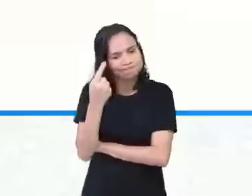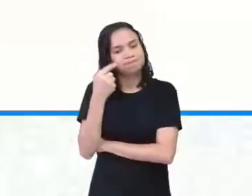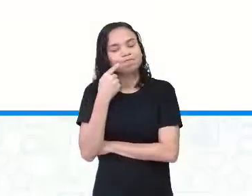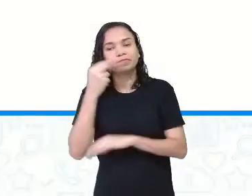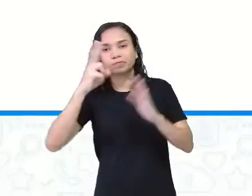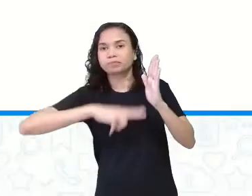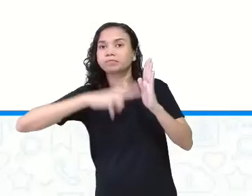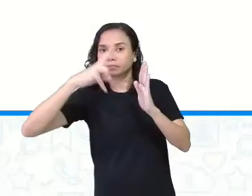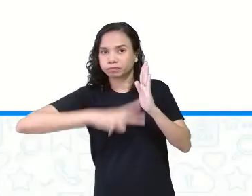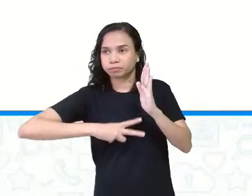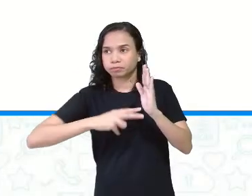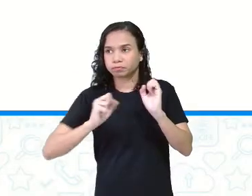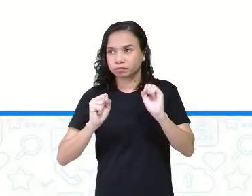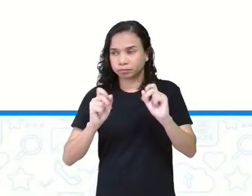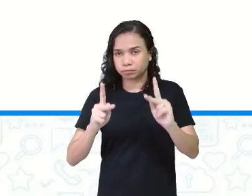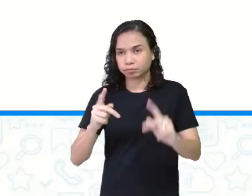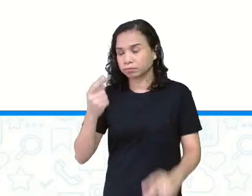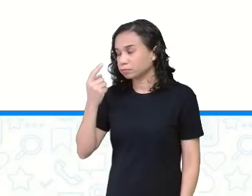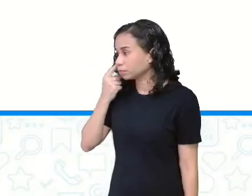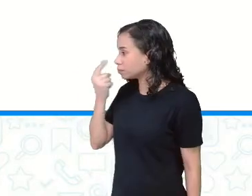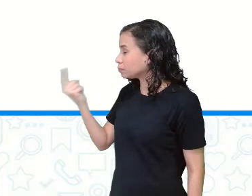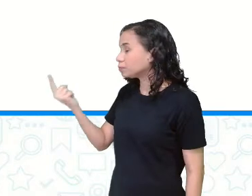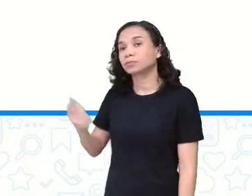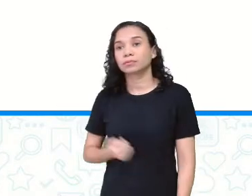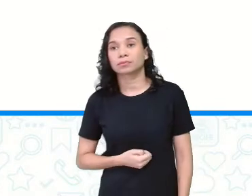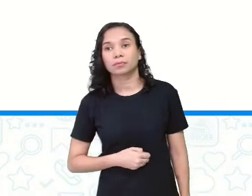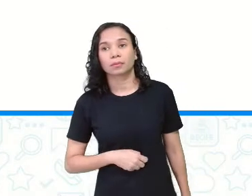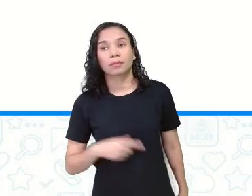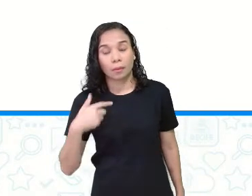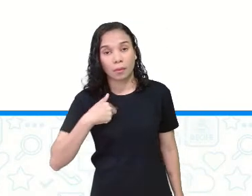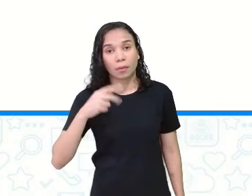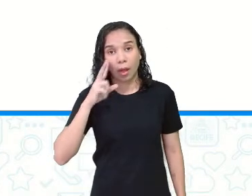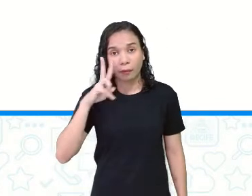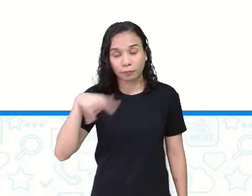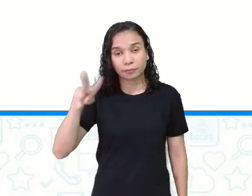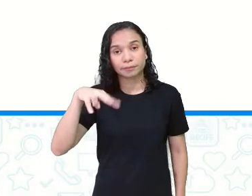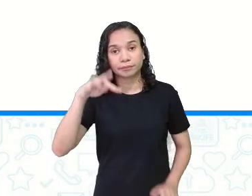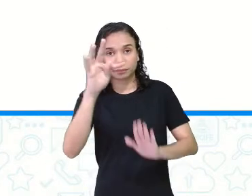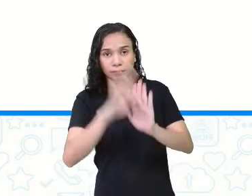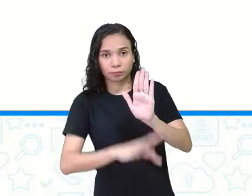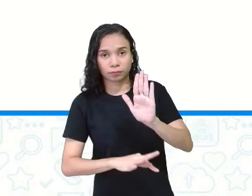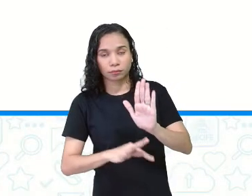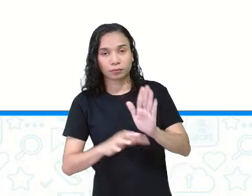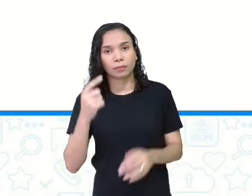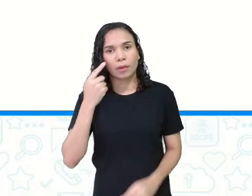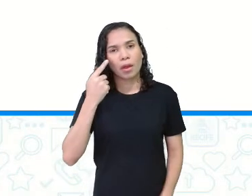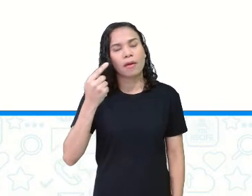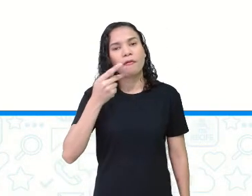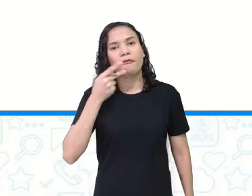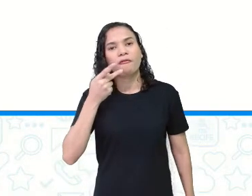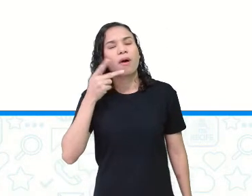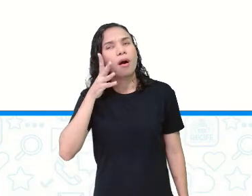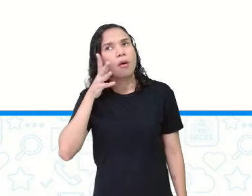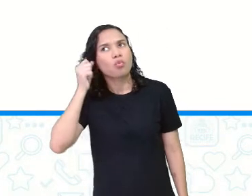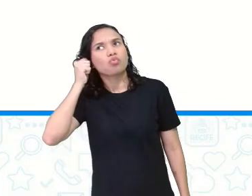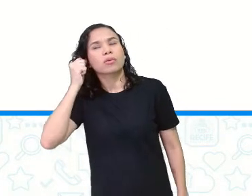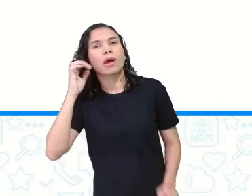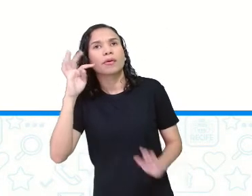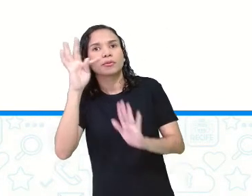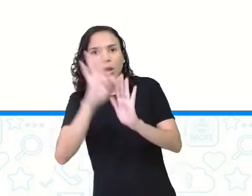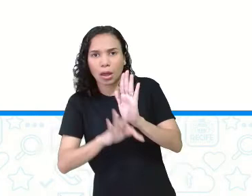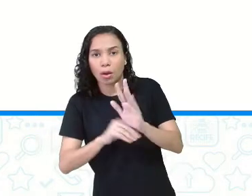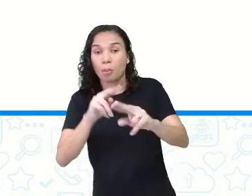fazer a leitura desse texto, tá? Ouça o texto. Quando tem assim, ouça o texto, é porque